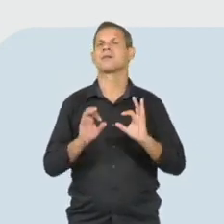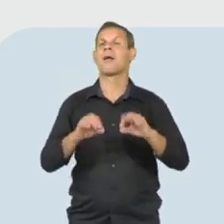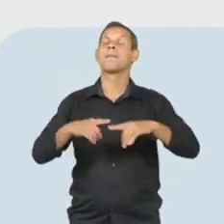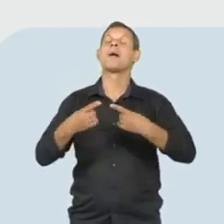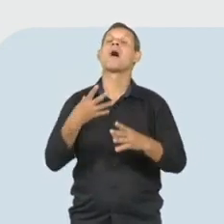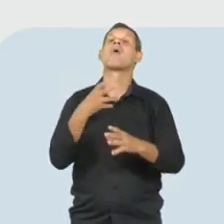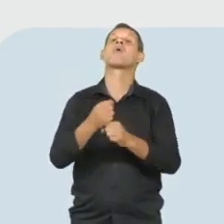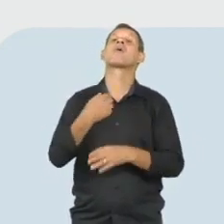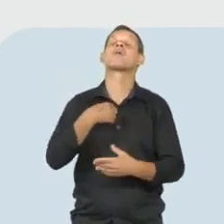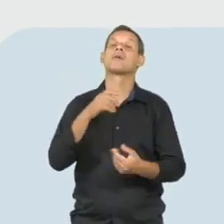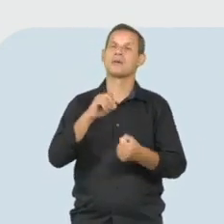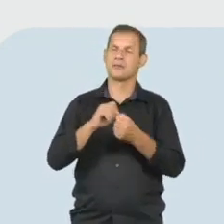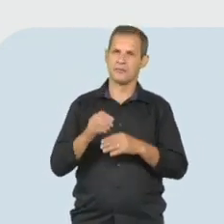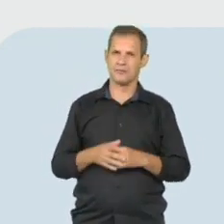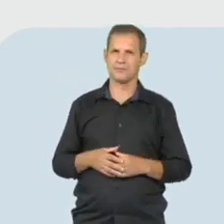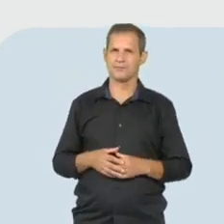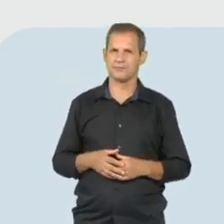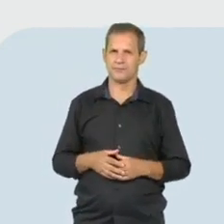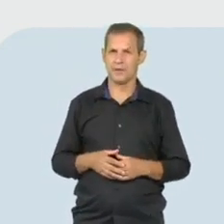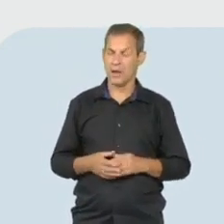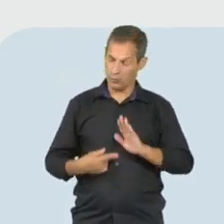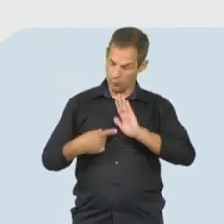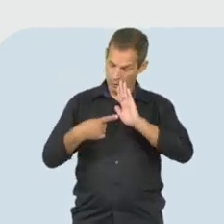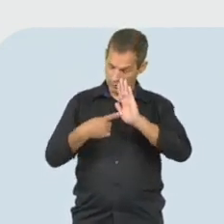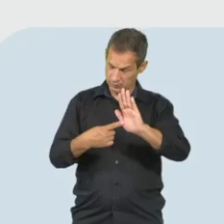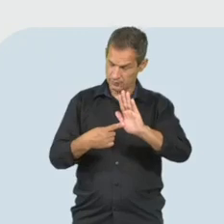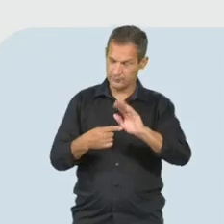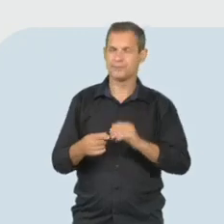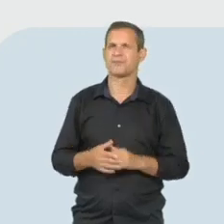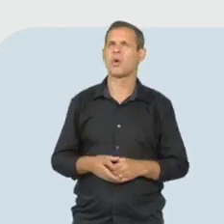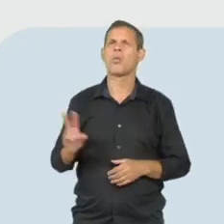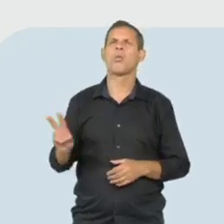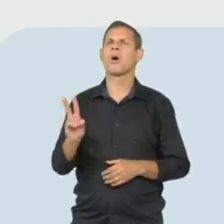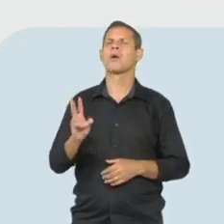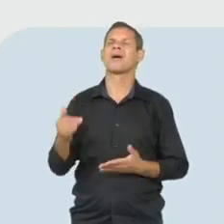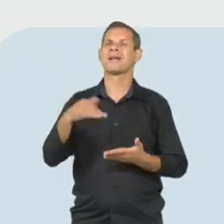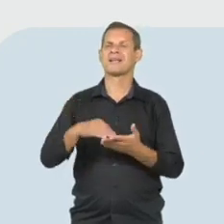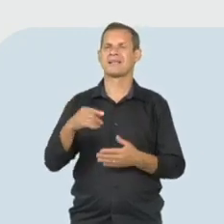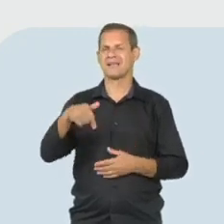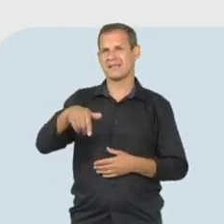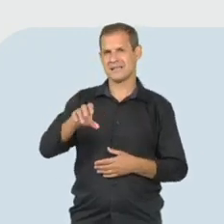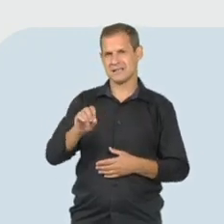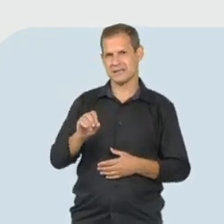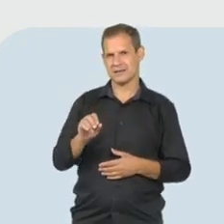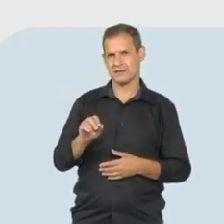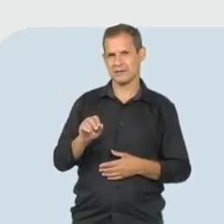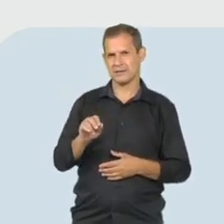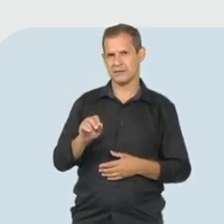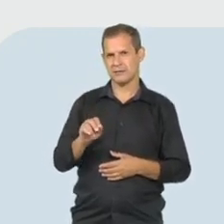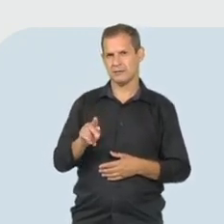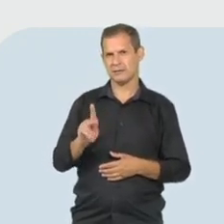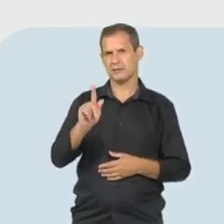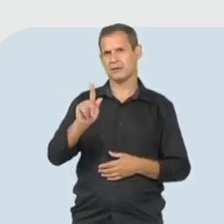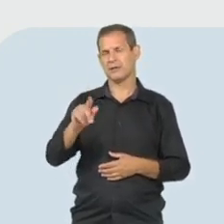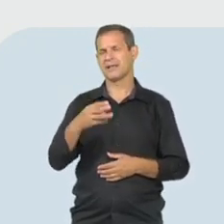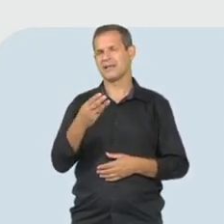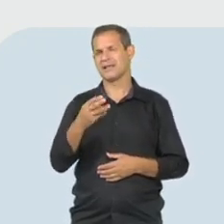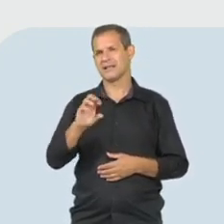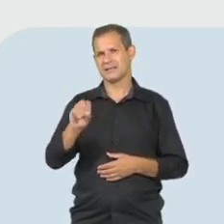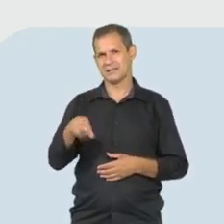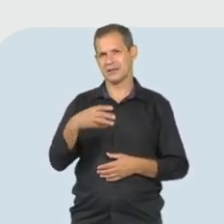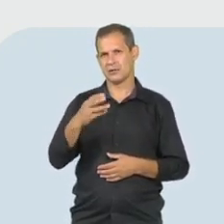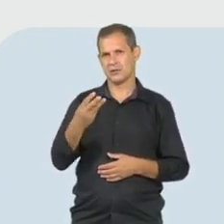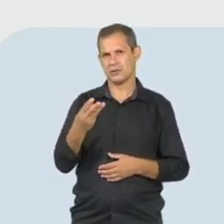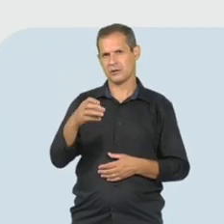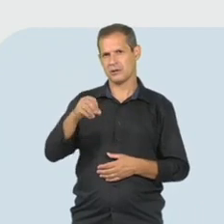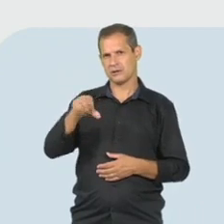O cálculo que eu fiz para demonstrar aqui o valor até 70 quilos, ele vai ser 0,309, então